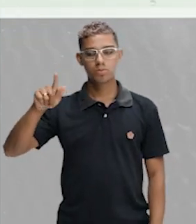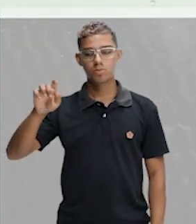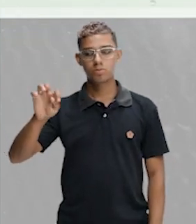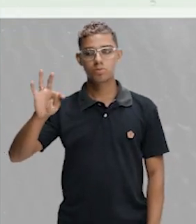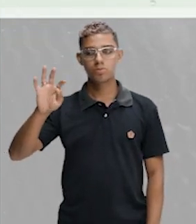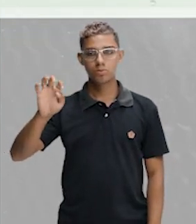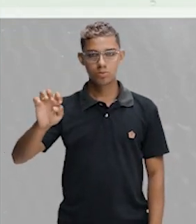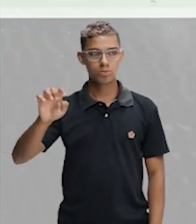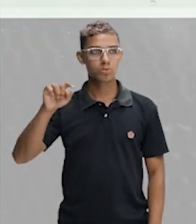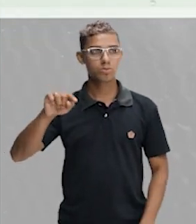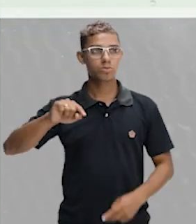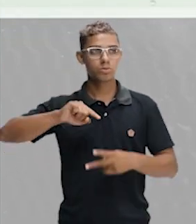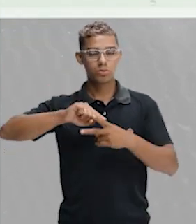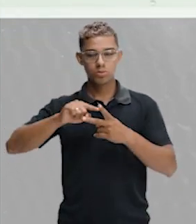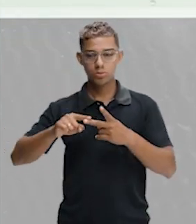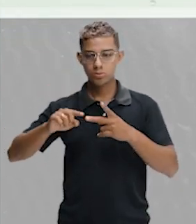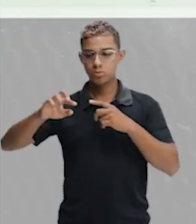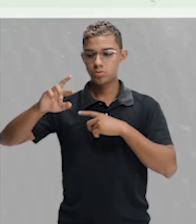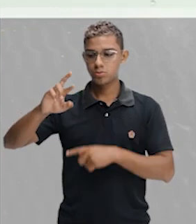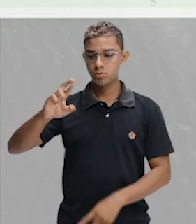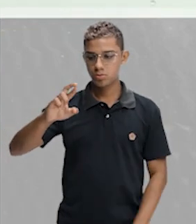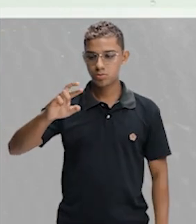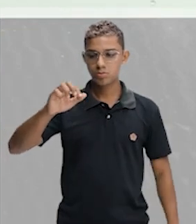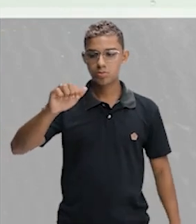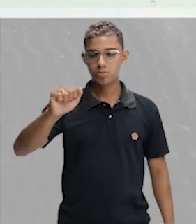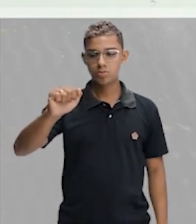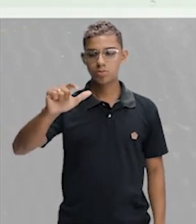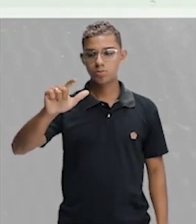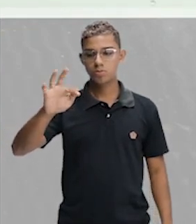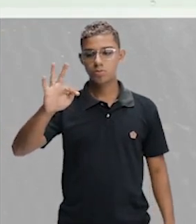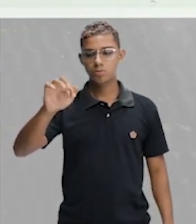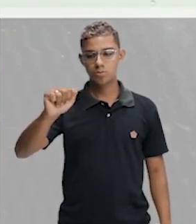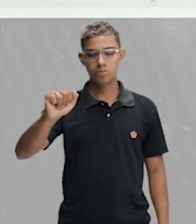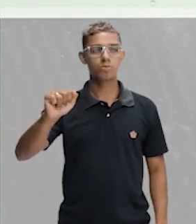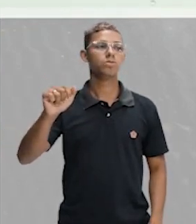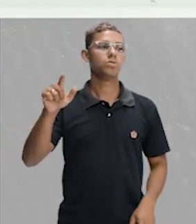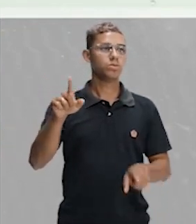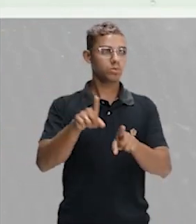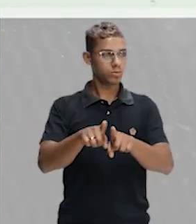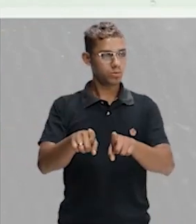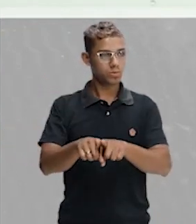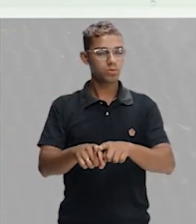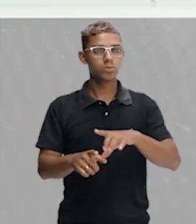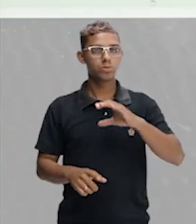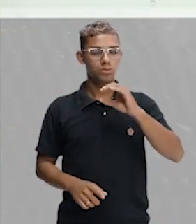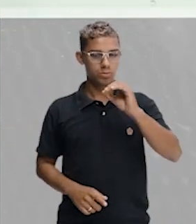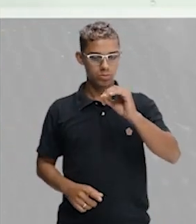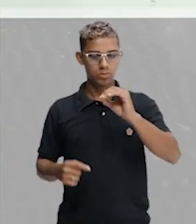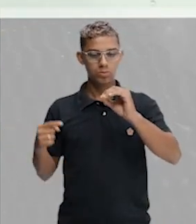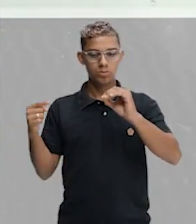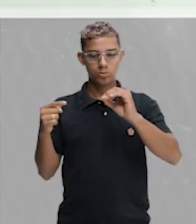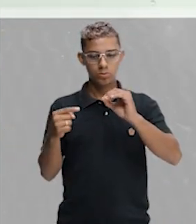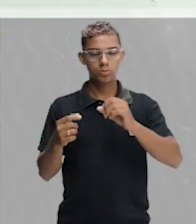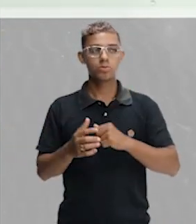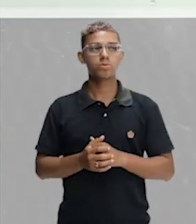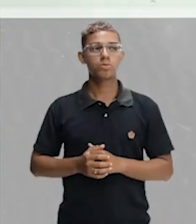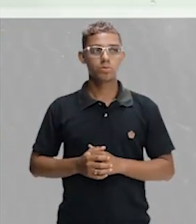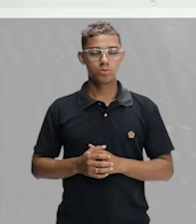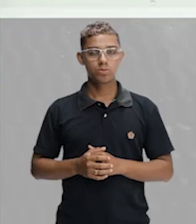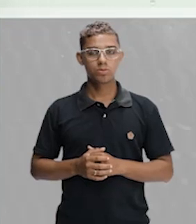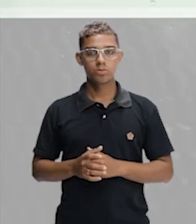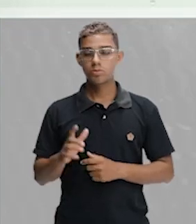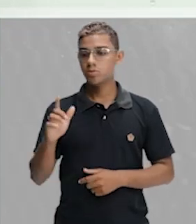alfa ele também é zero certo e se a tangente do Alfa é zero